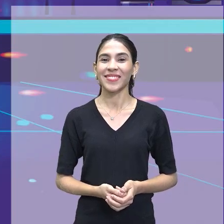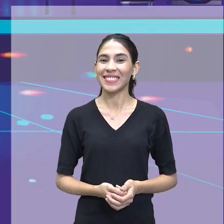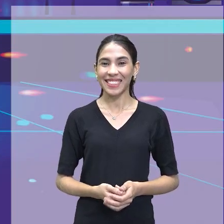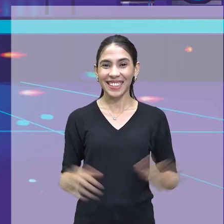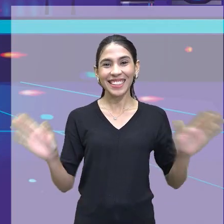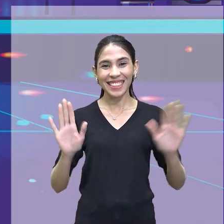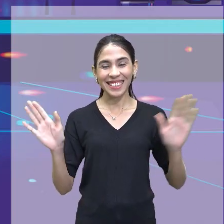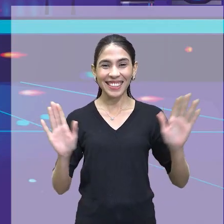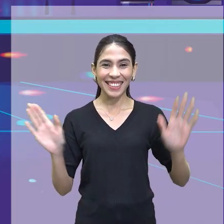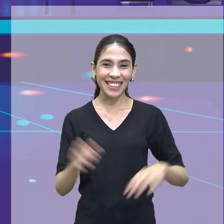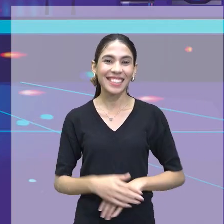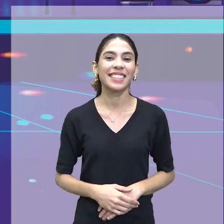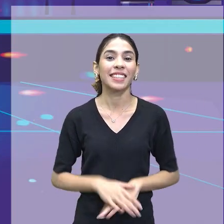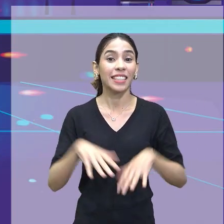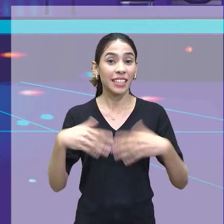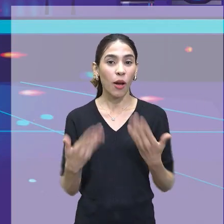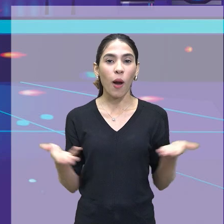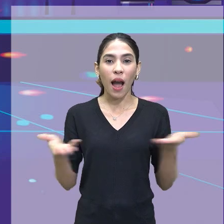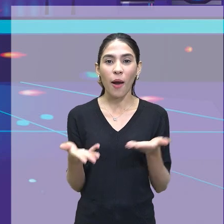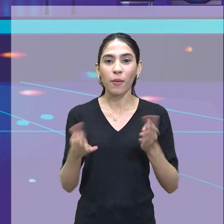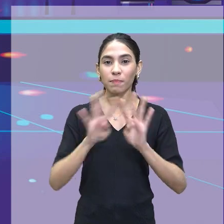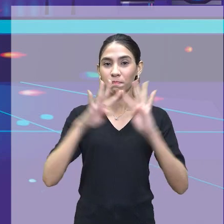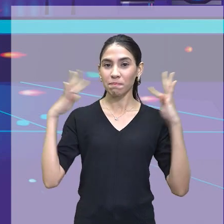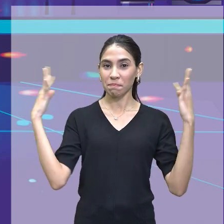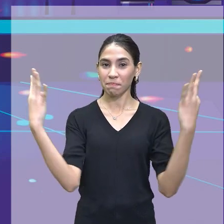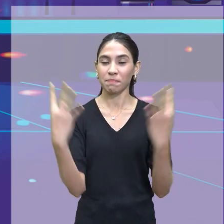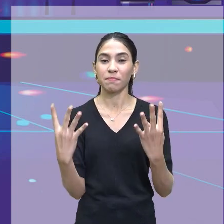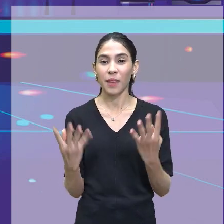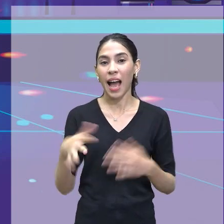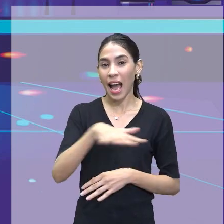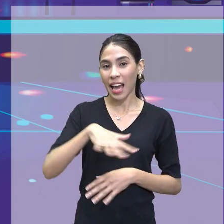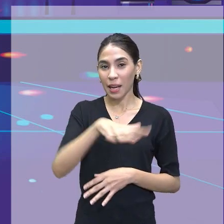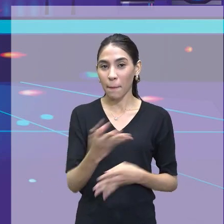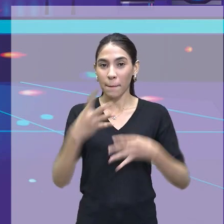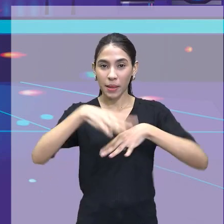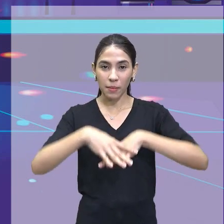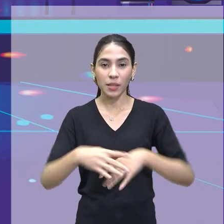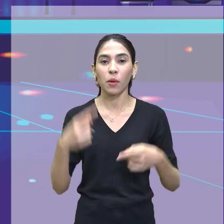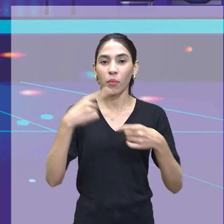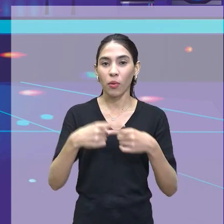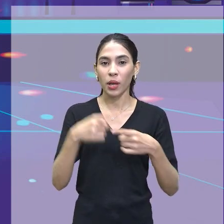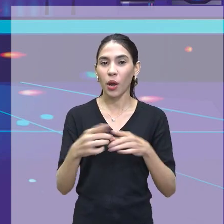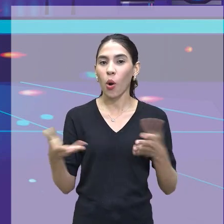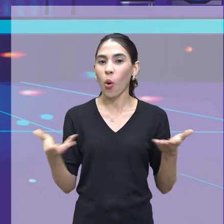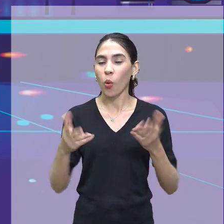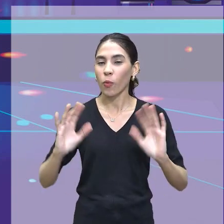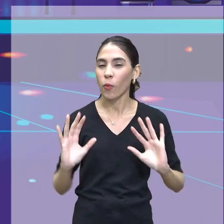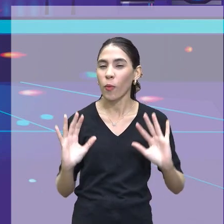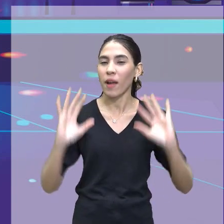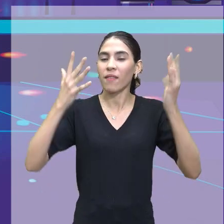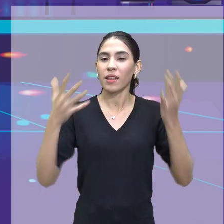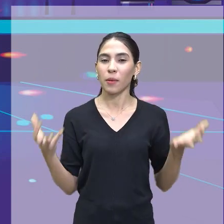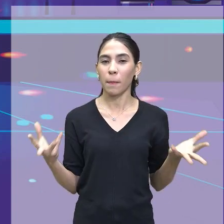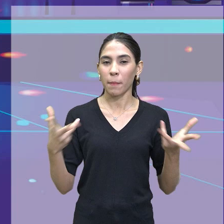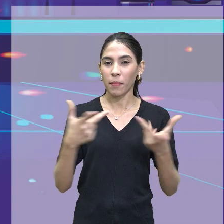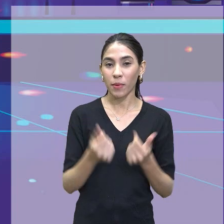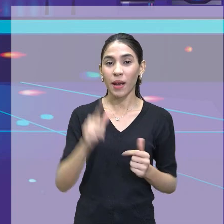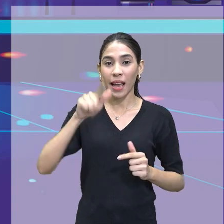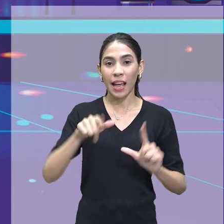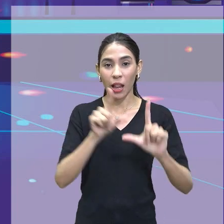Olá, estamos aqui então no palco da matemática, porque hoje vai ter um grande show, que é Logaritmos e